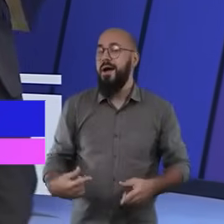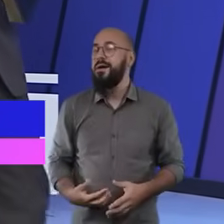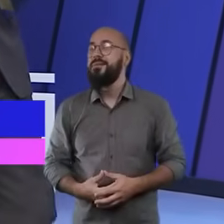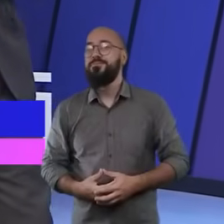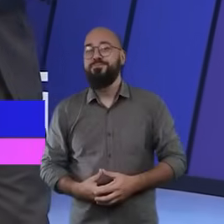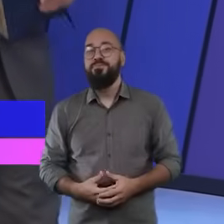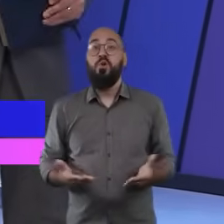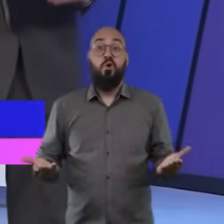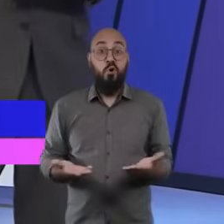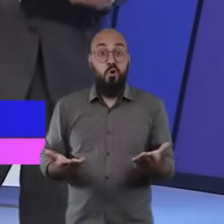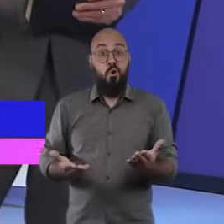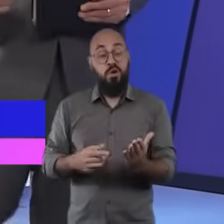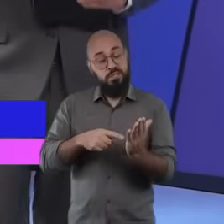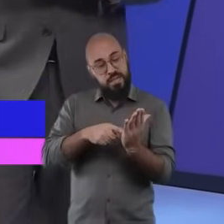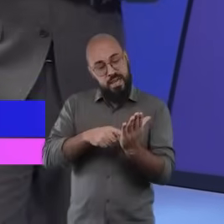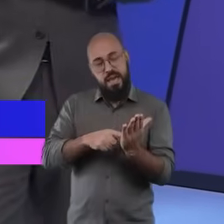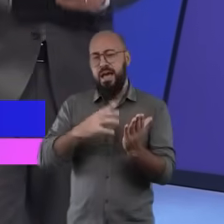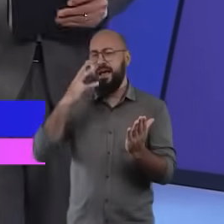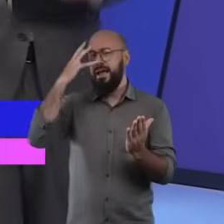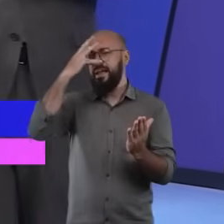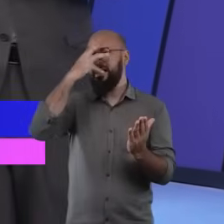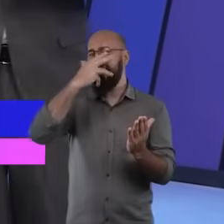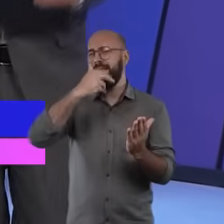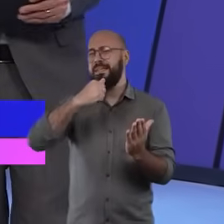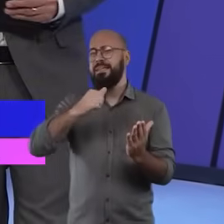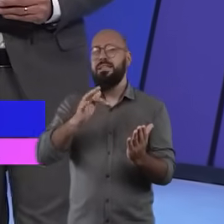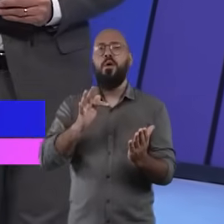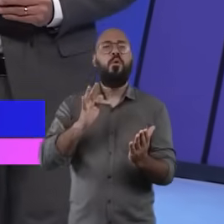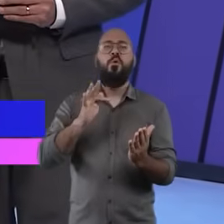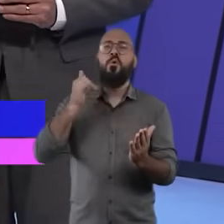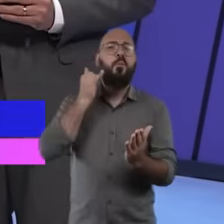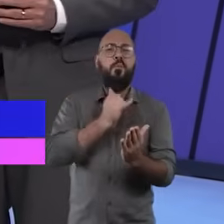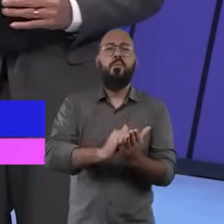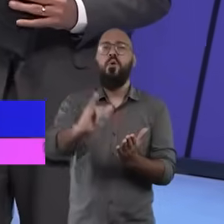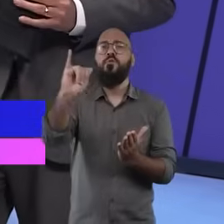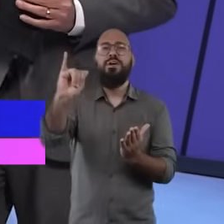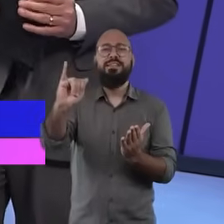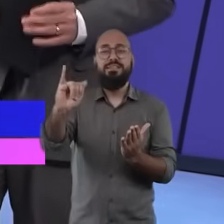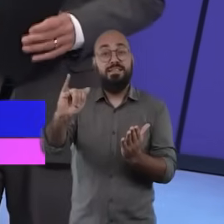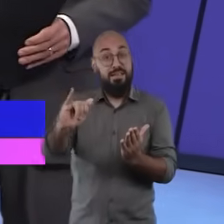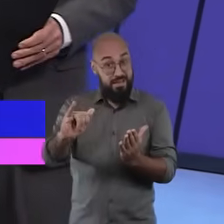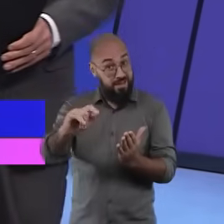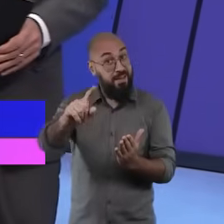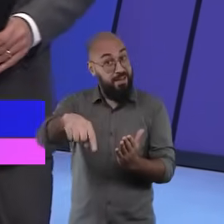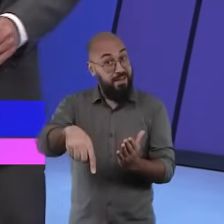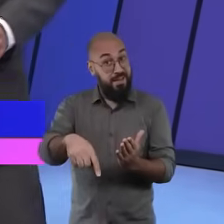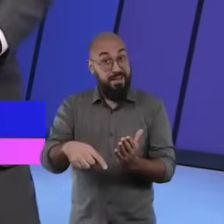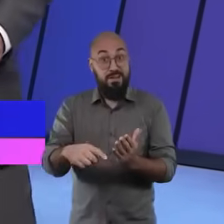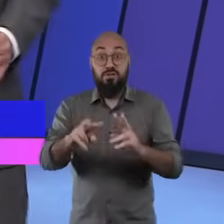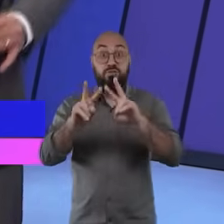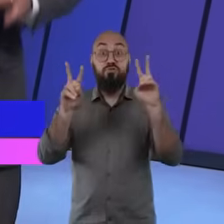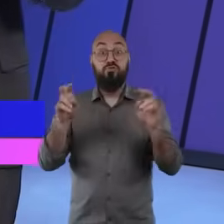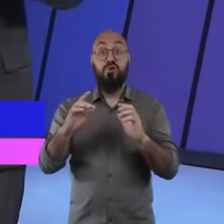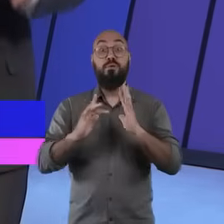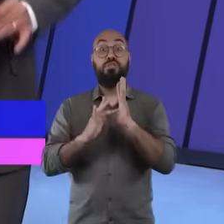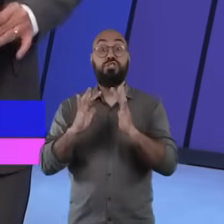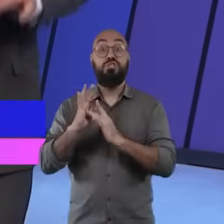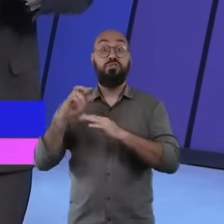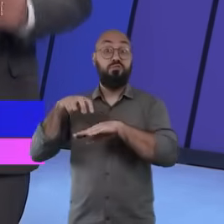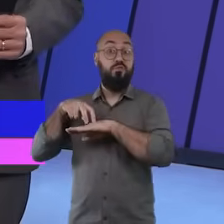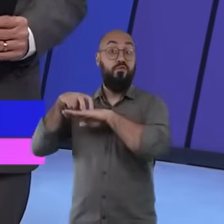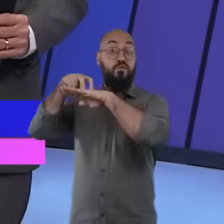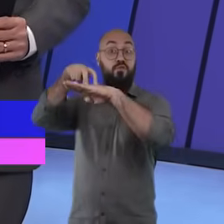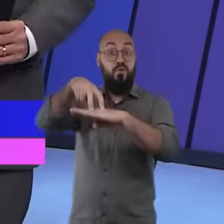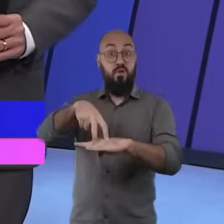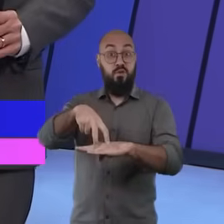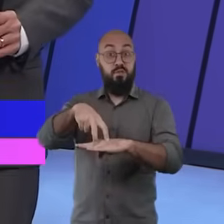uma das mais lindas e importantes profecias da Bíblia. É isso mesmo. Vamos falar sobre a volta